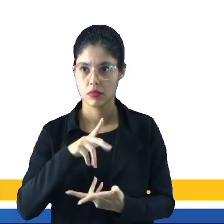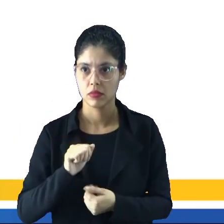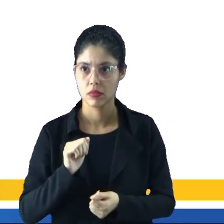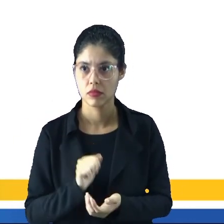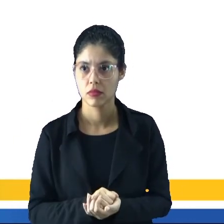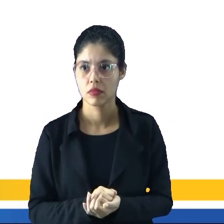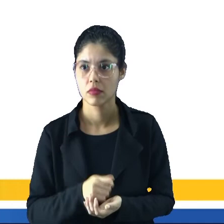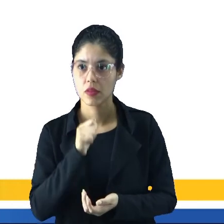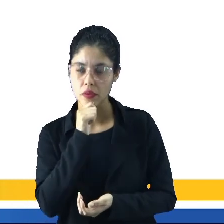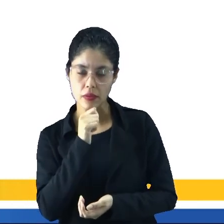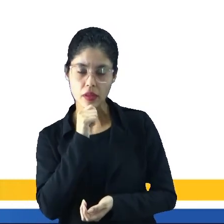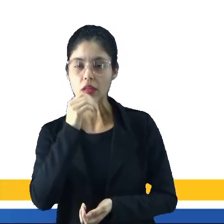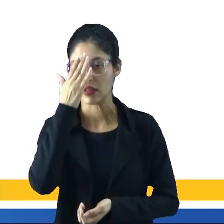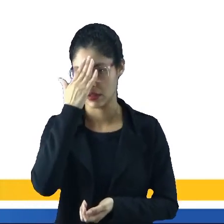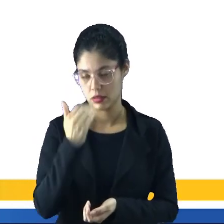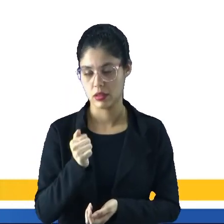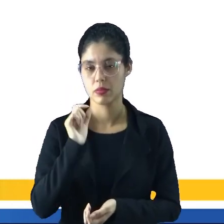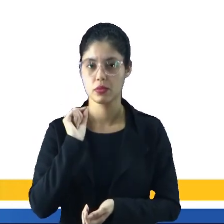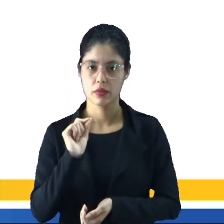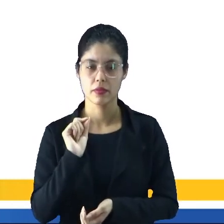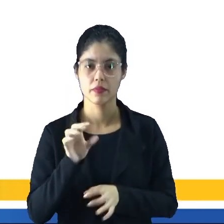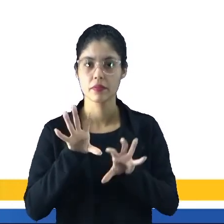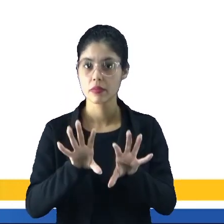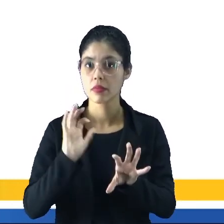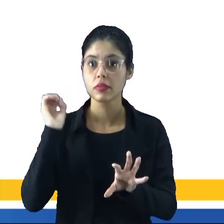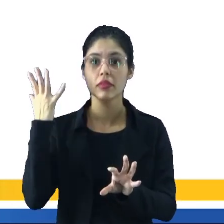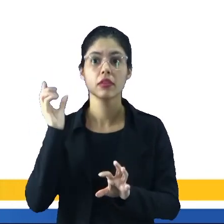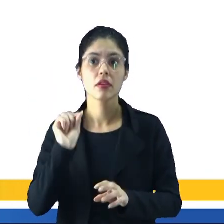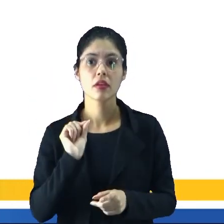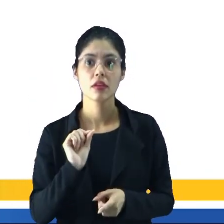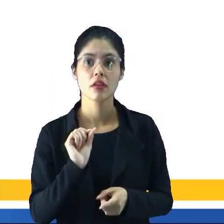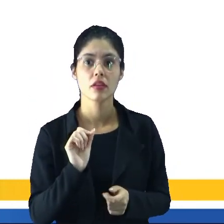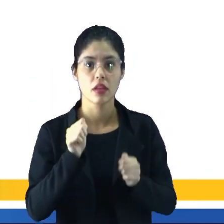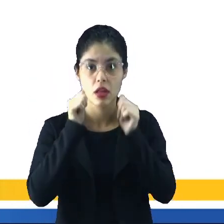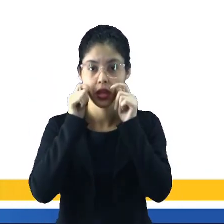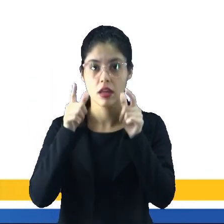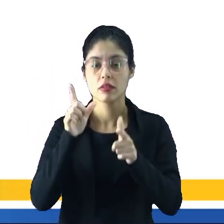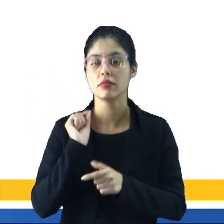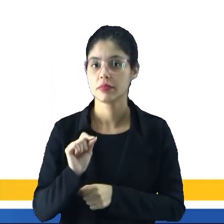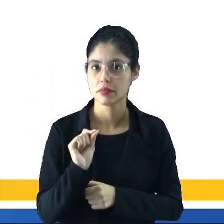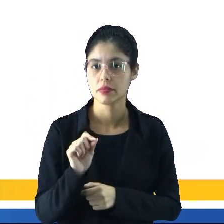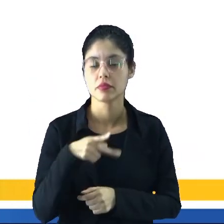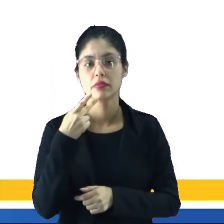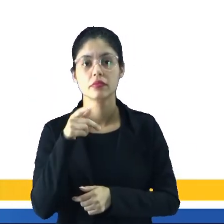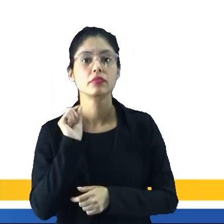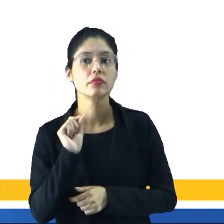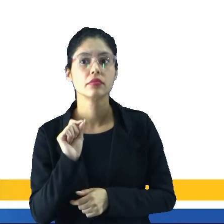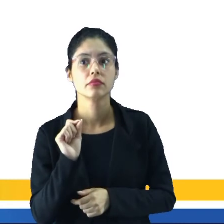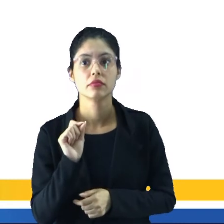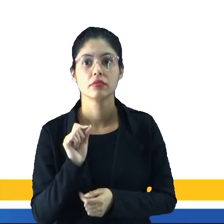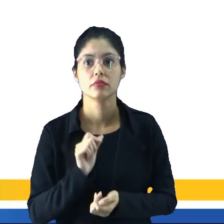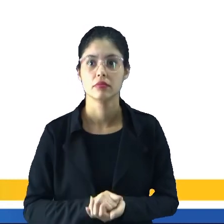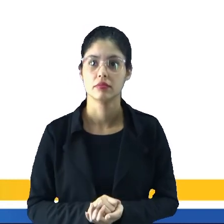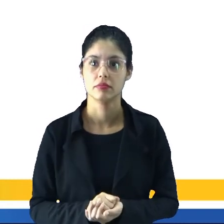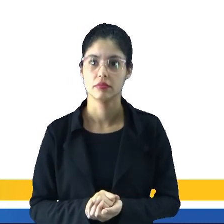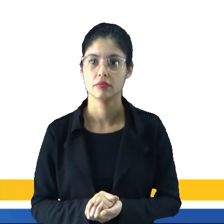mundo, galera, a gente sabe que nessas situações a palavra de alerta, o que ele falou, vai estar